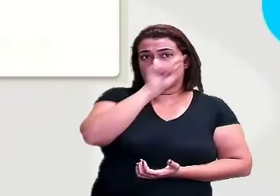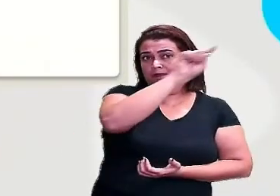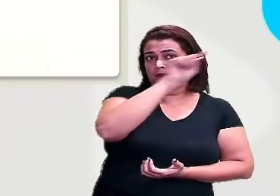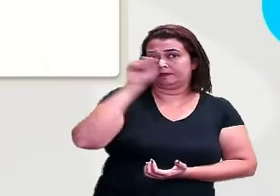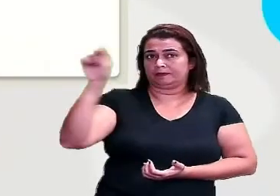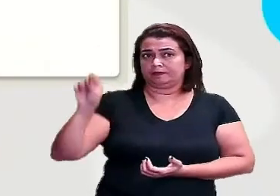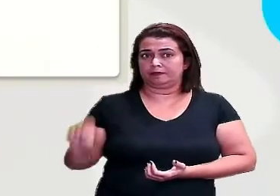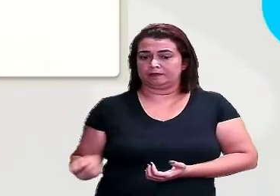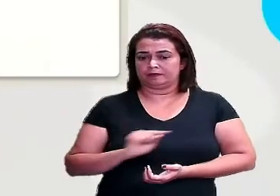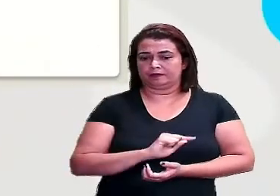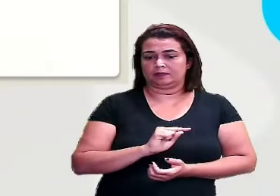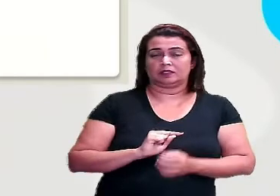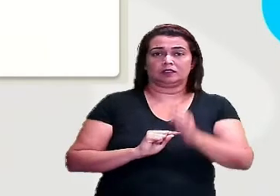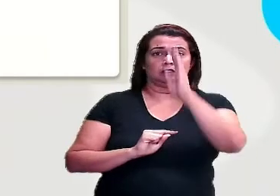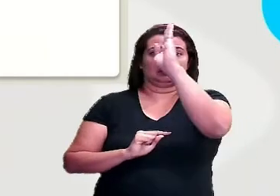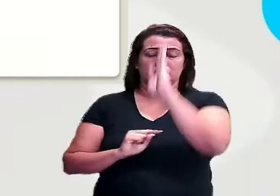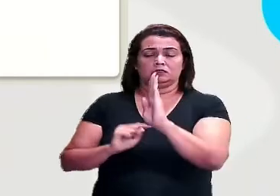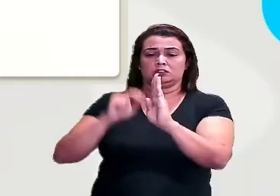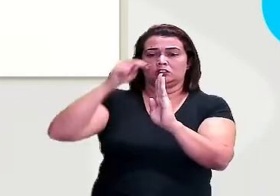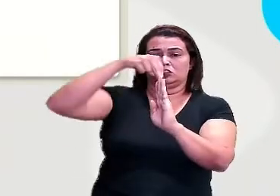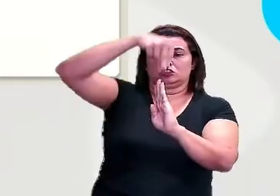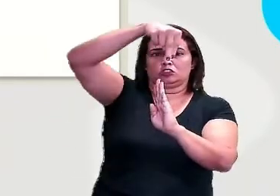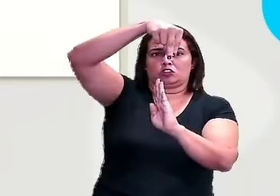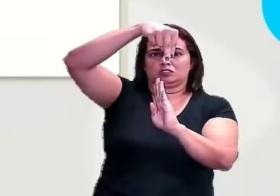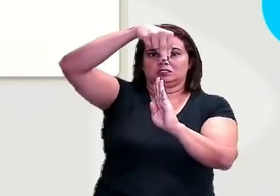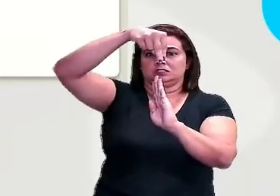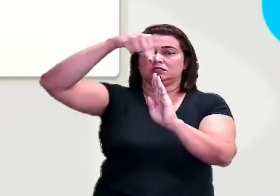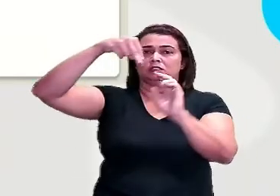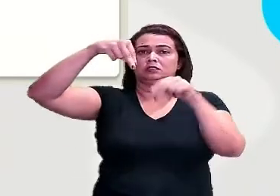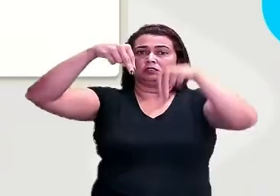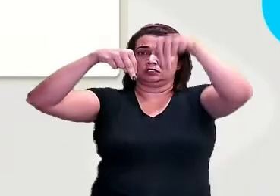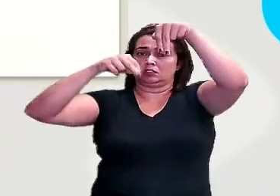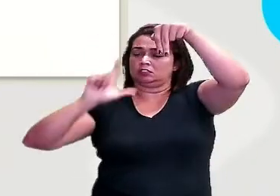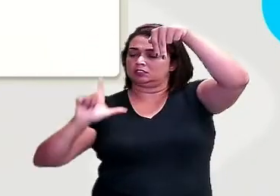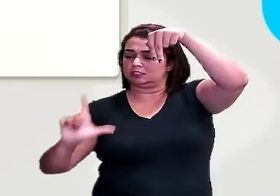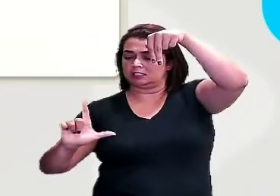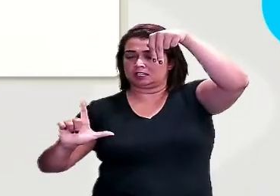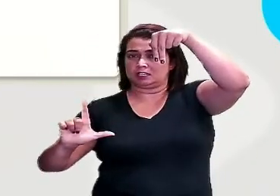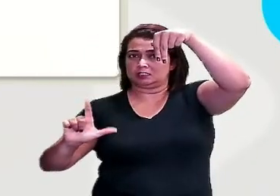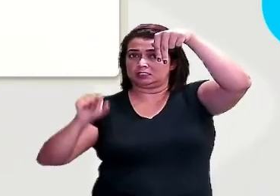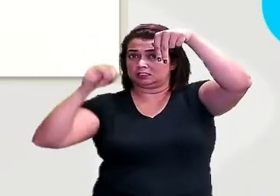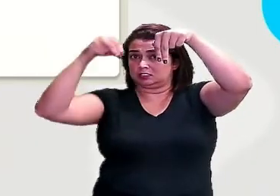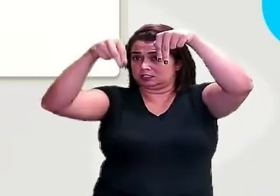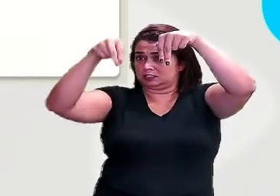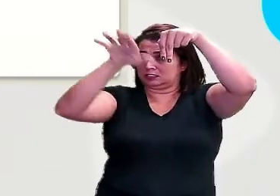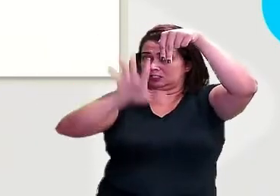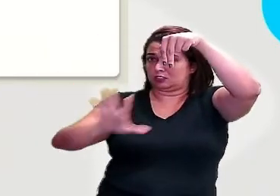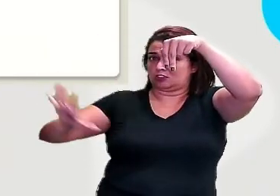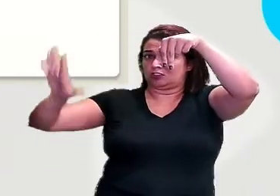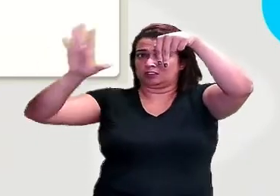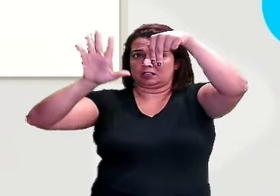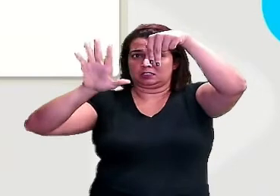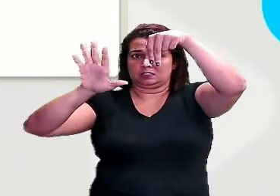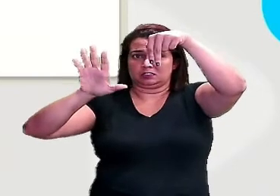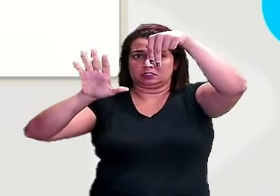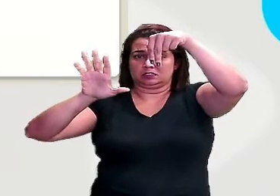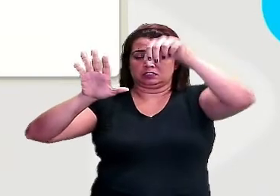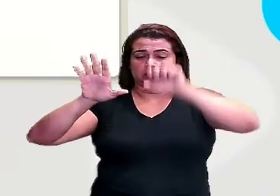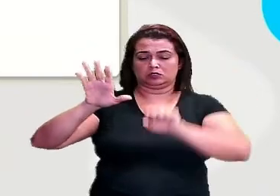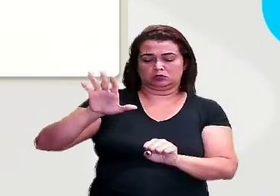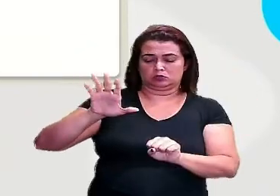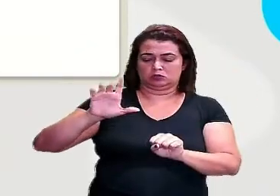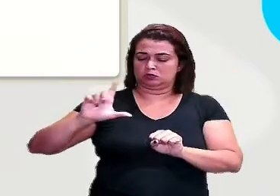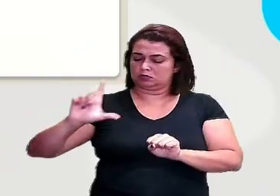colaterais. Entre o norte e o leste, nós vamos ter o nordeste. Entre o sul e